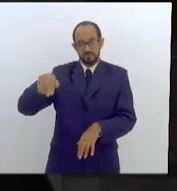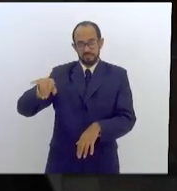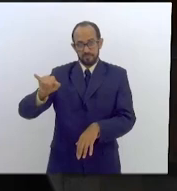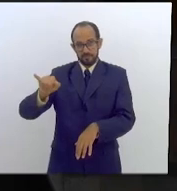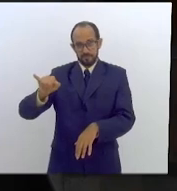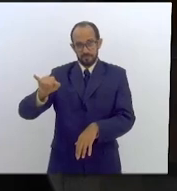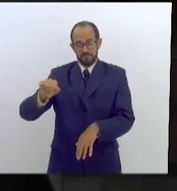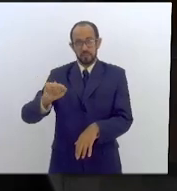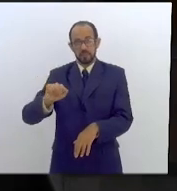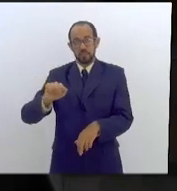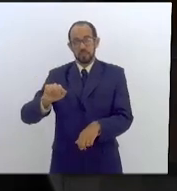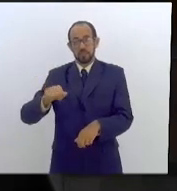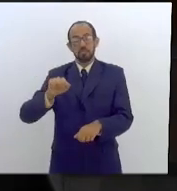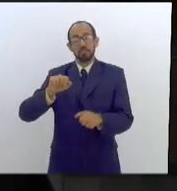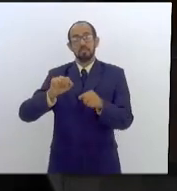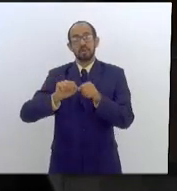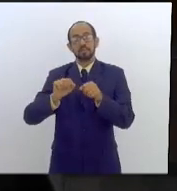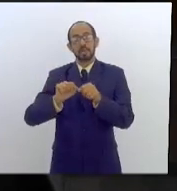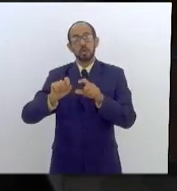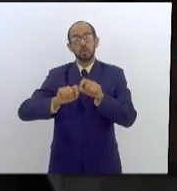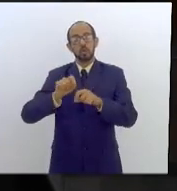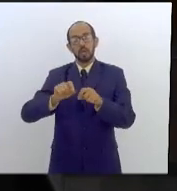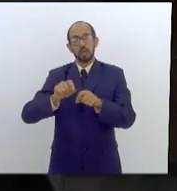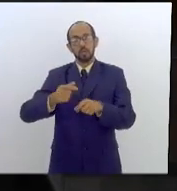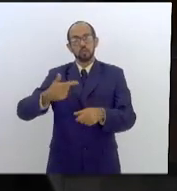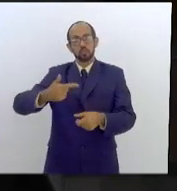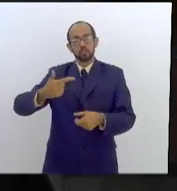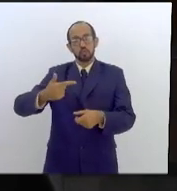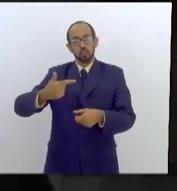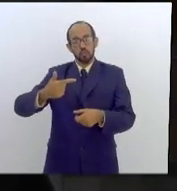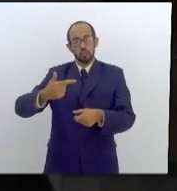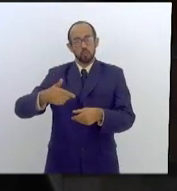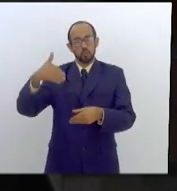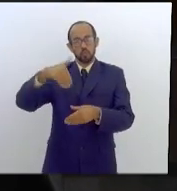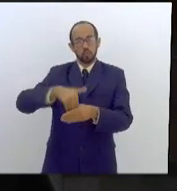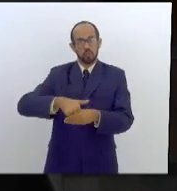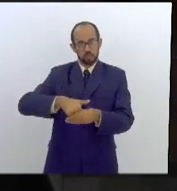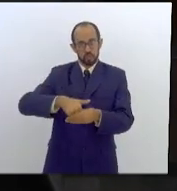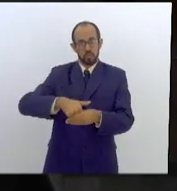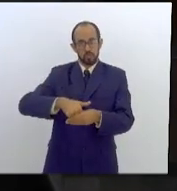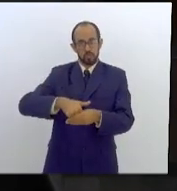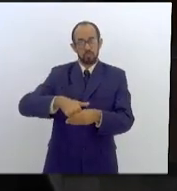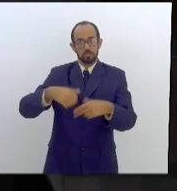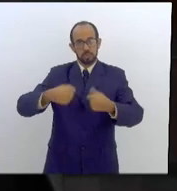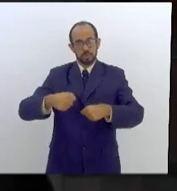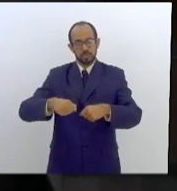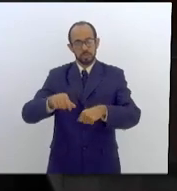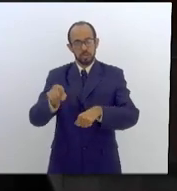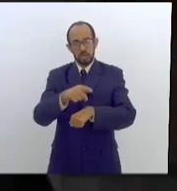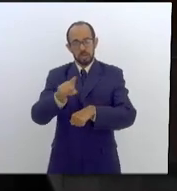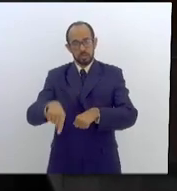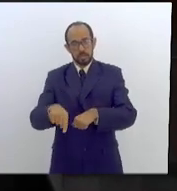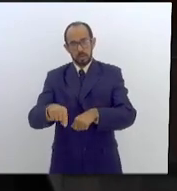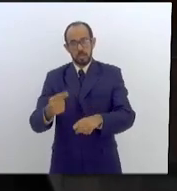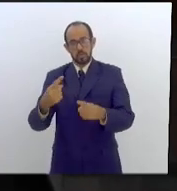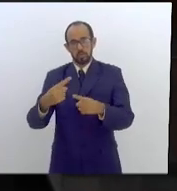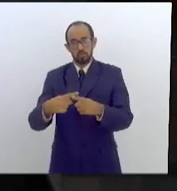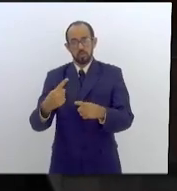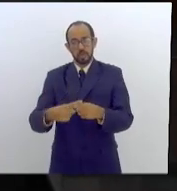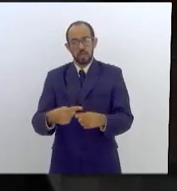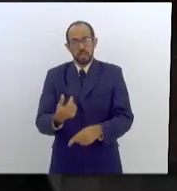de que o segundo turno das eleições tinham que ser anulados porque